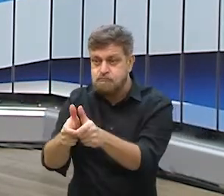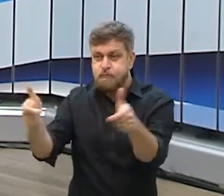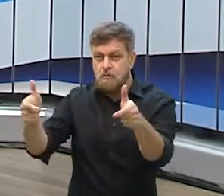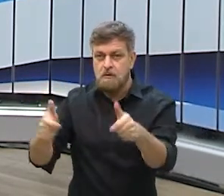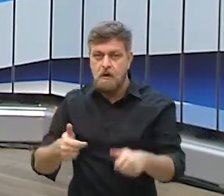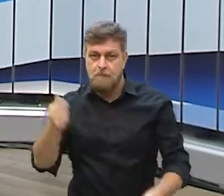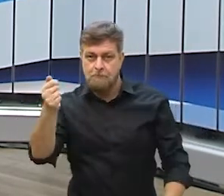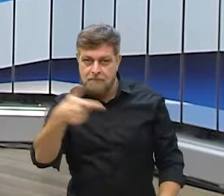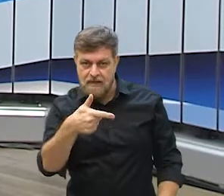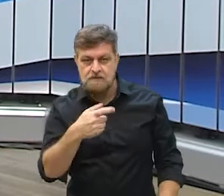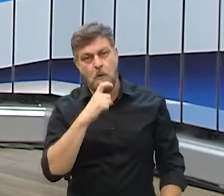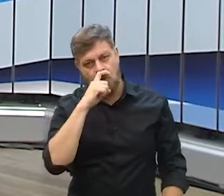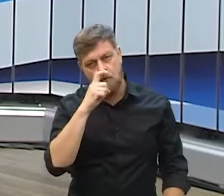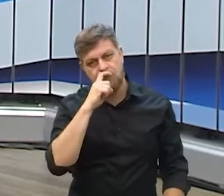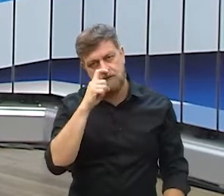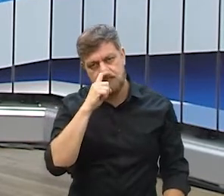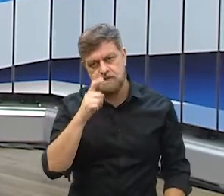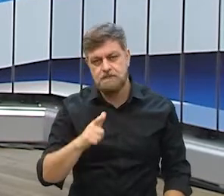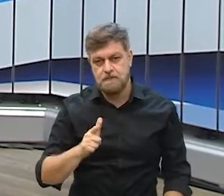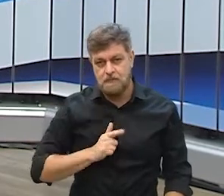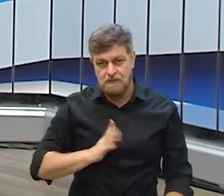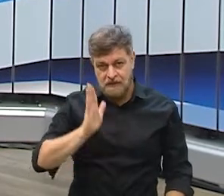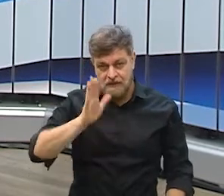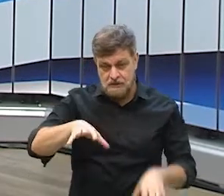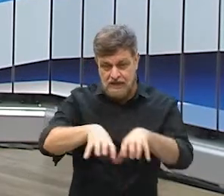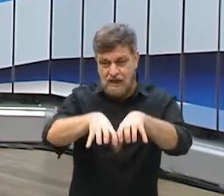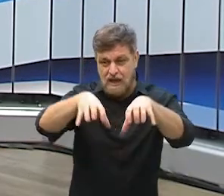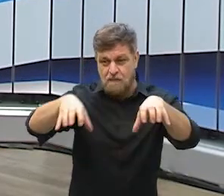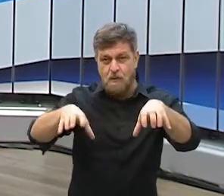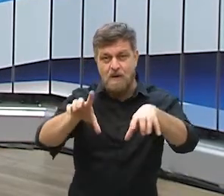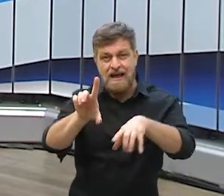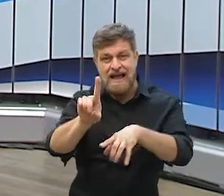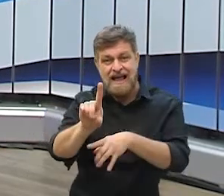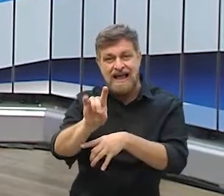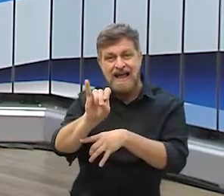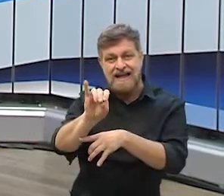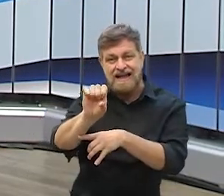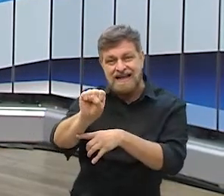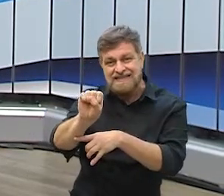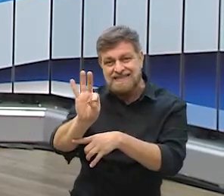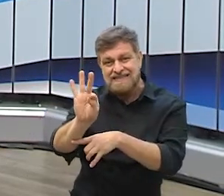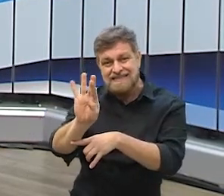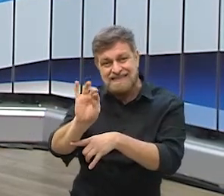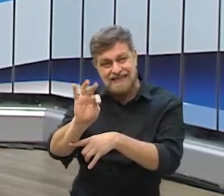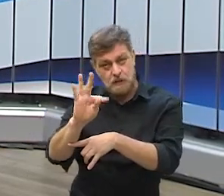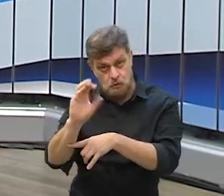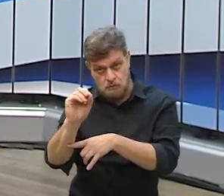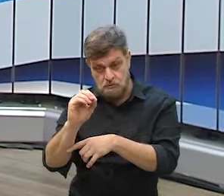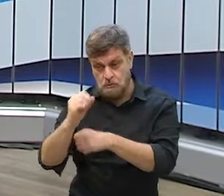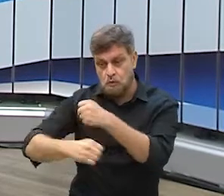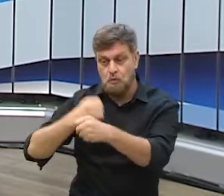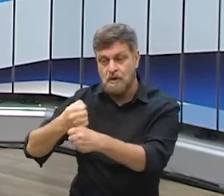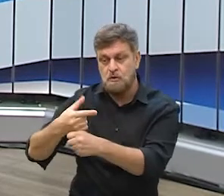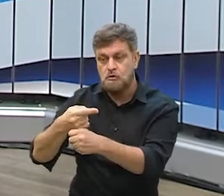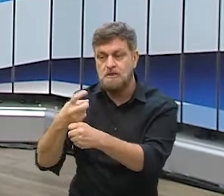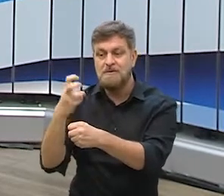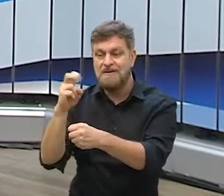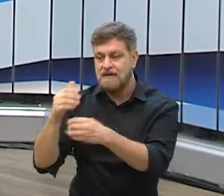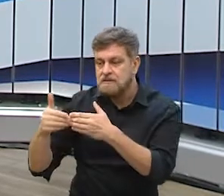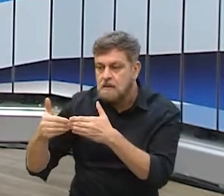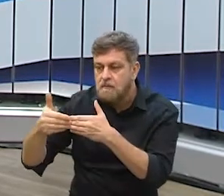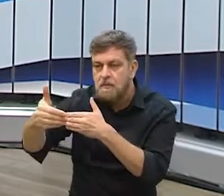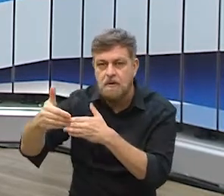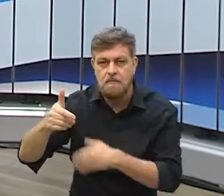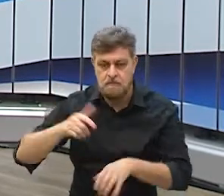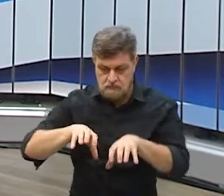eu falei distrito há pouco, né? Mas esta é uma conquista recente, a partir de 2015 apenas. Para entendermos